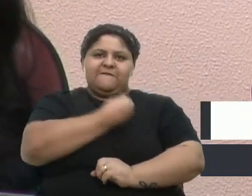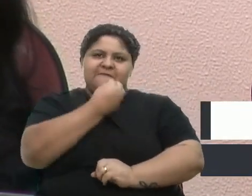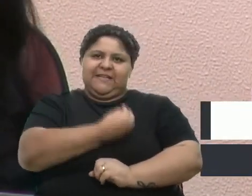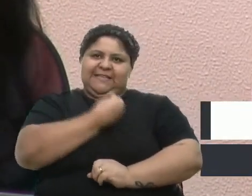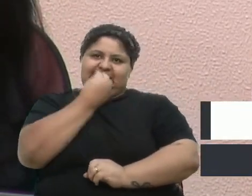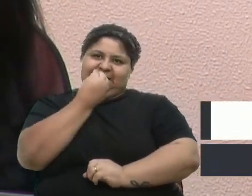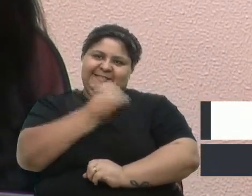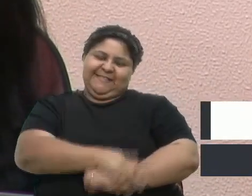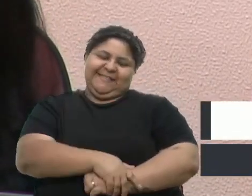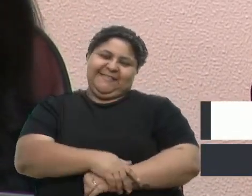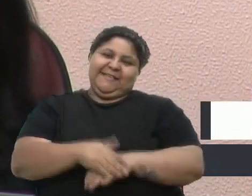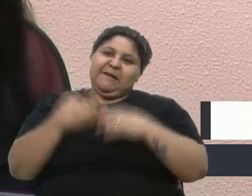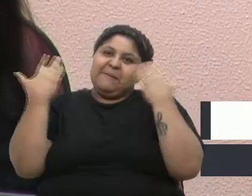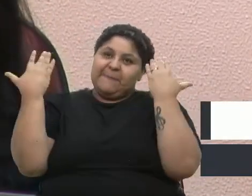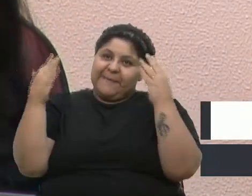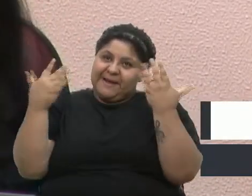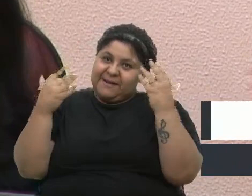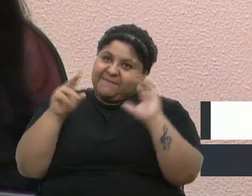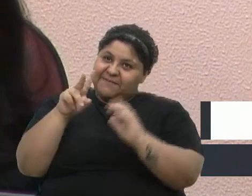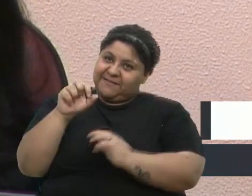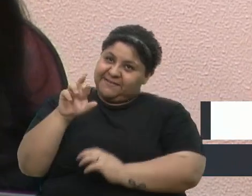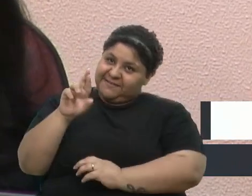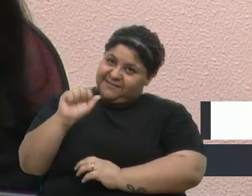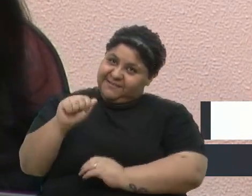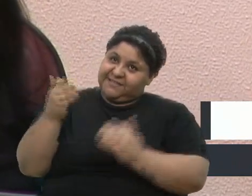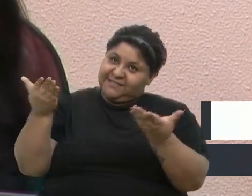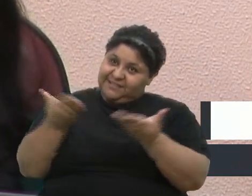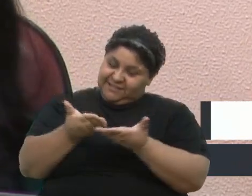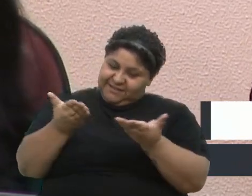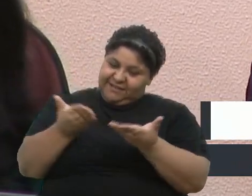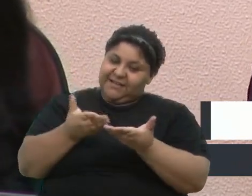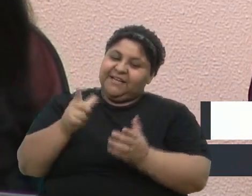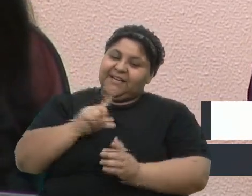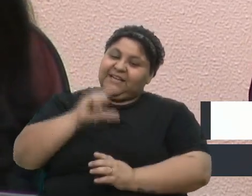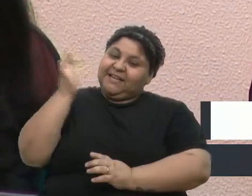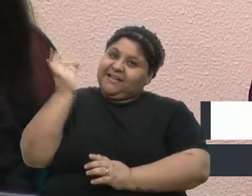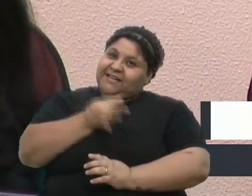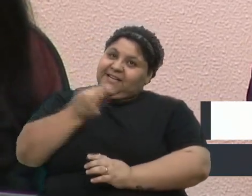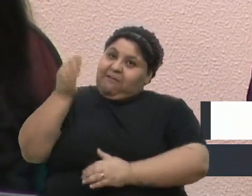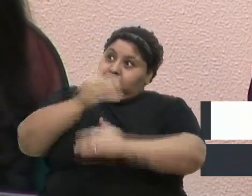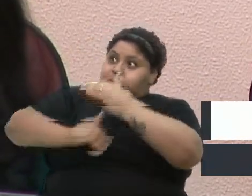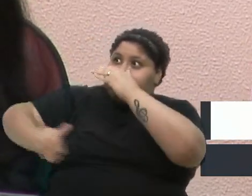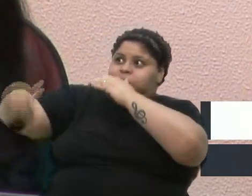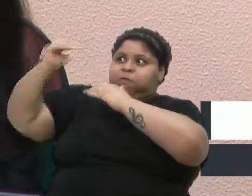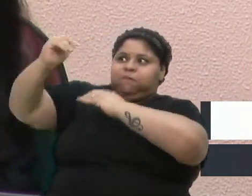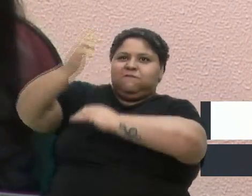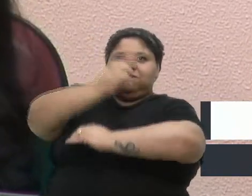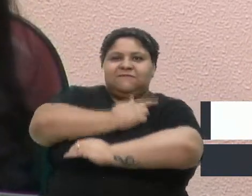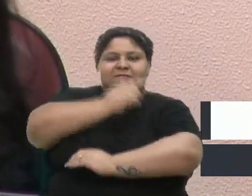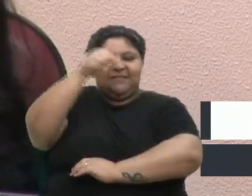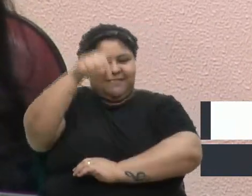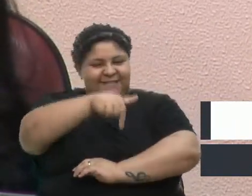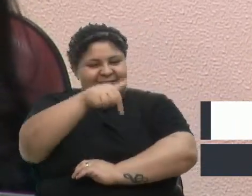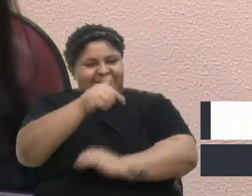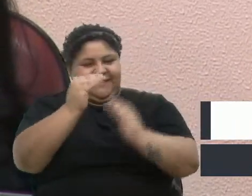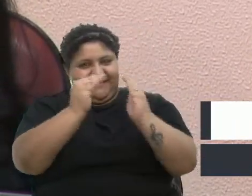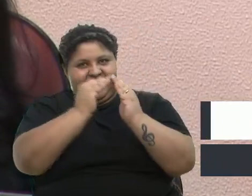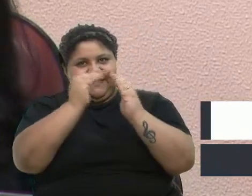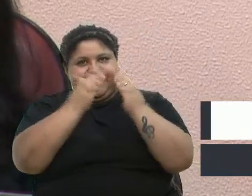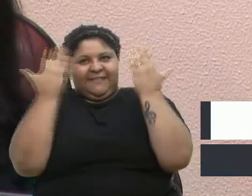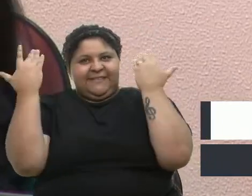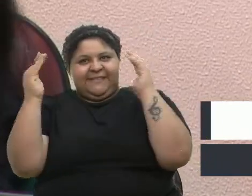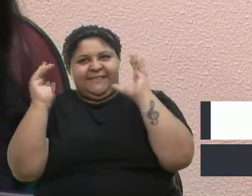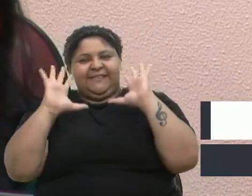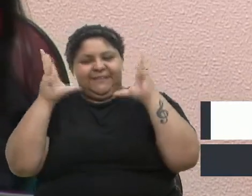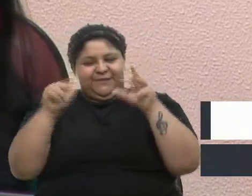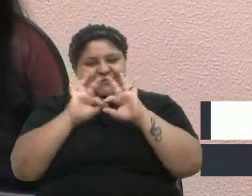Então, parabéns, Vera, e hoje tenho certeza absoluta que vocês estão à altura representando ela aqui nessa casa. Parabéns aí a toda a